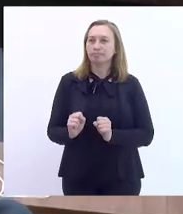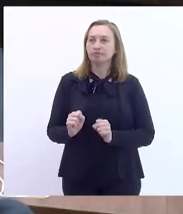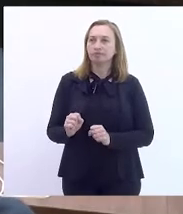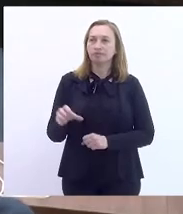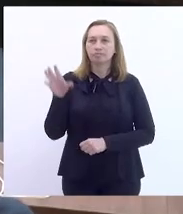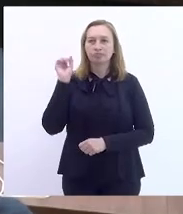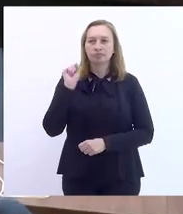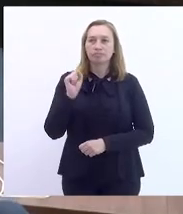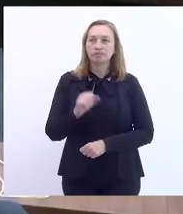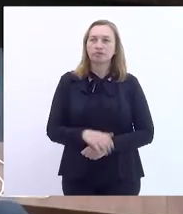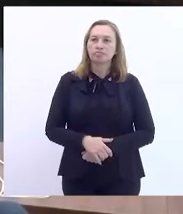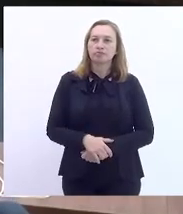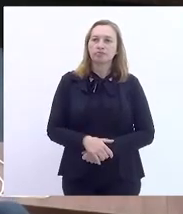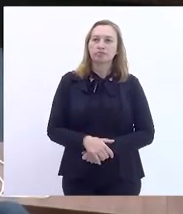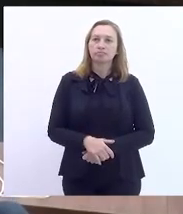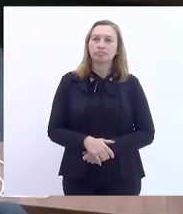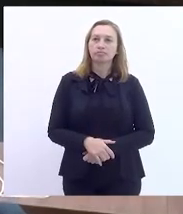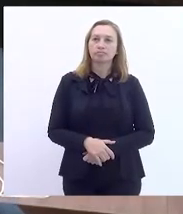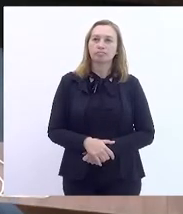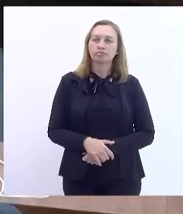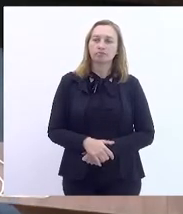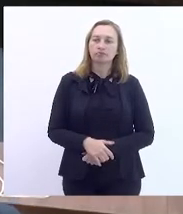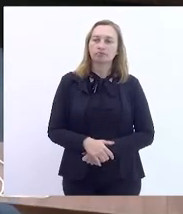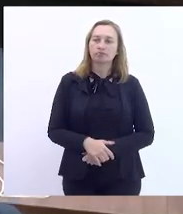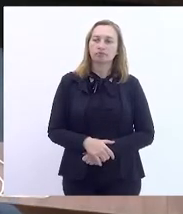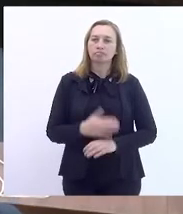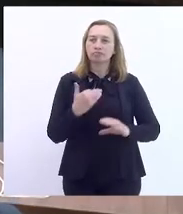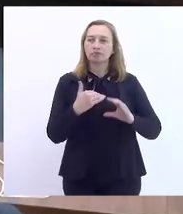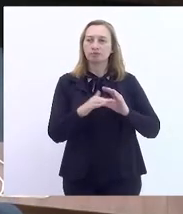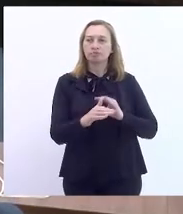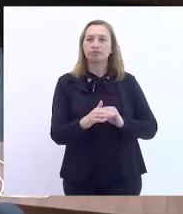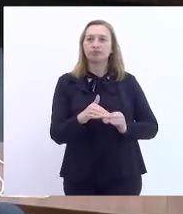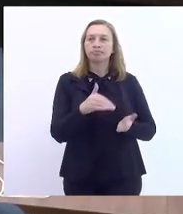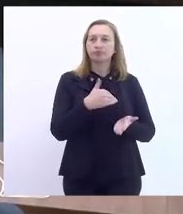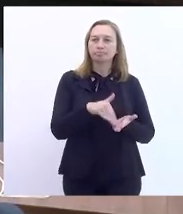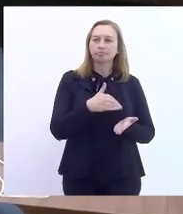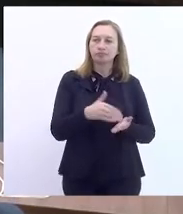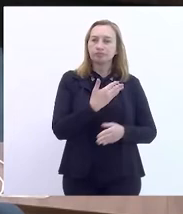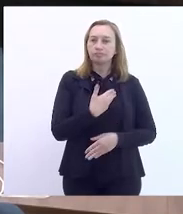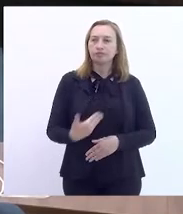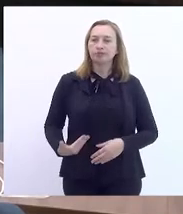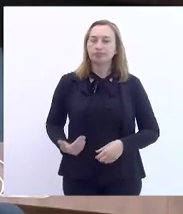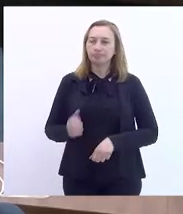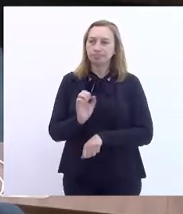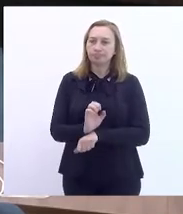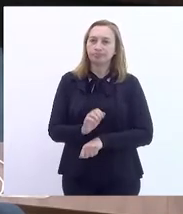e repassar aí a sua secretaria e ao Governo do Estado